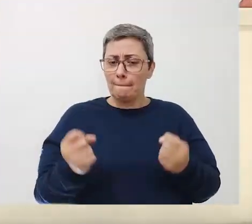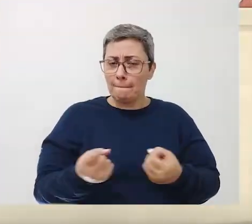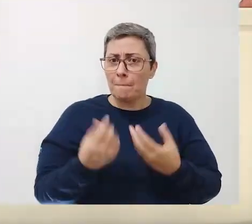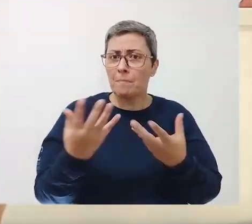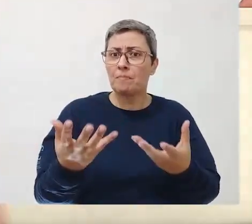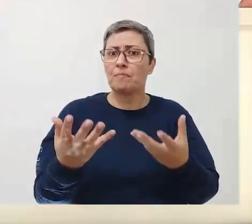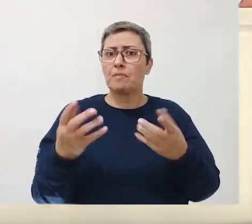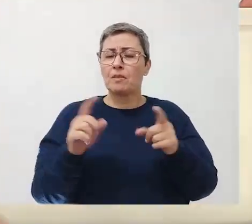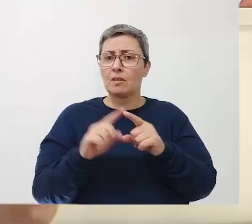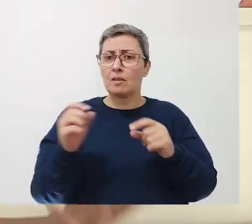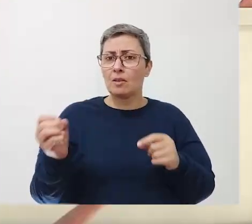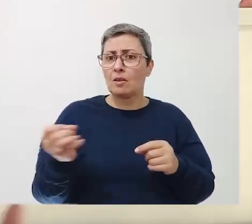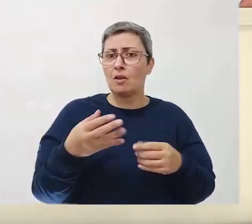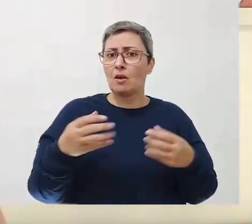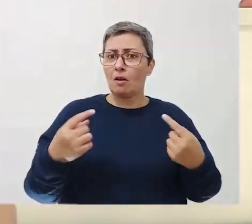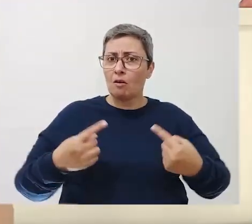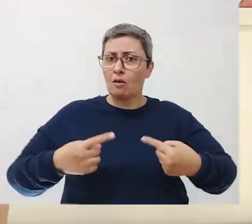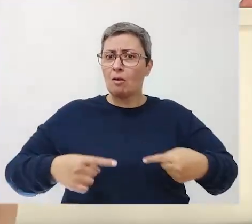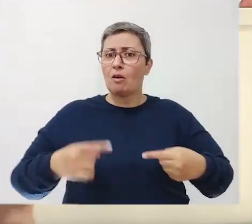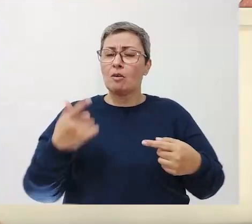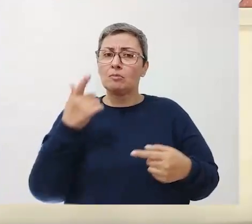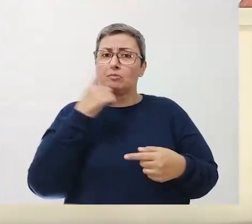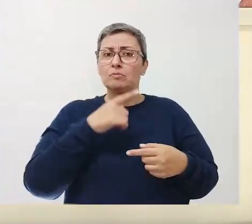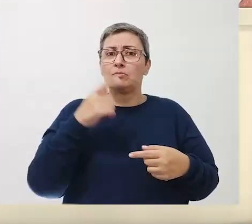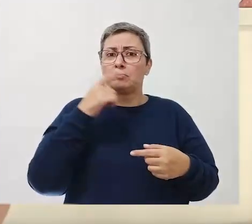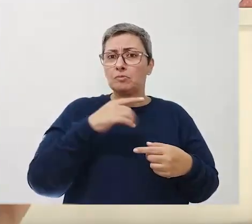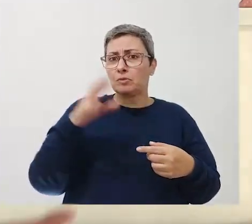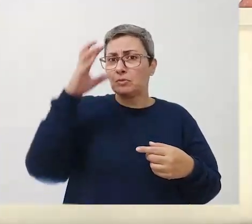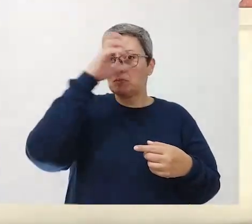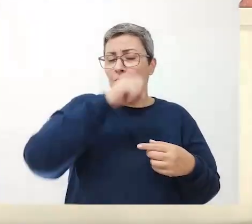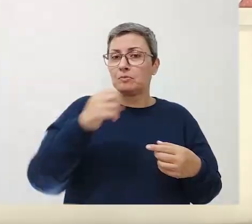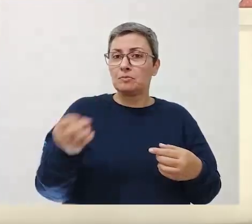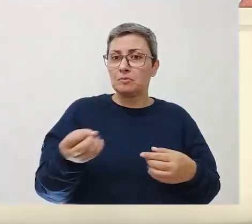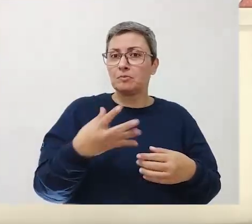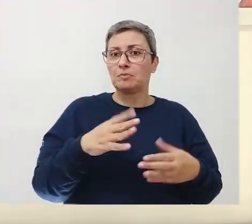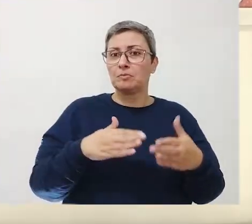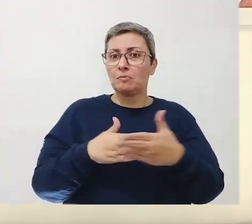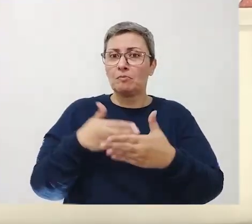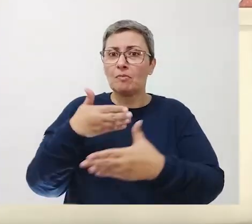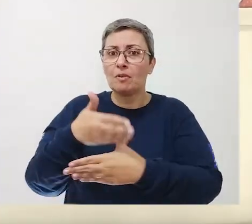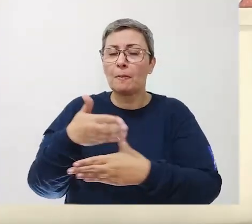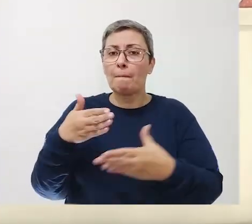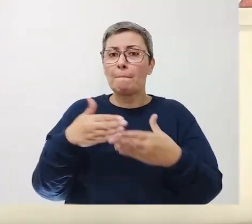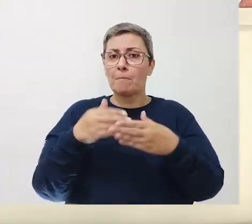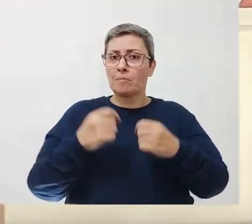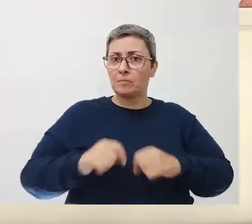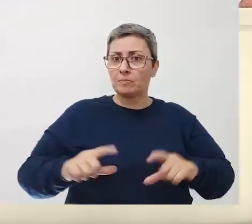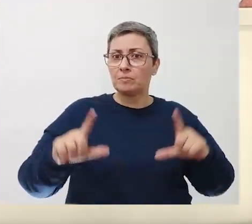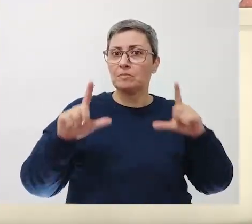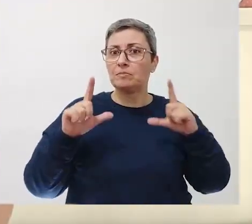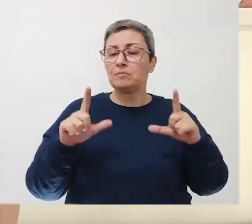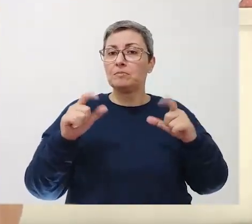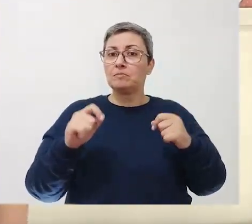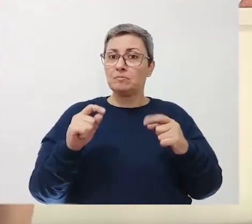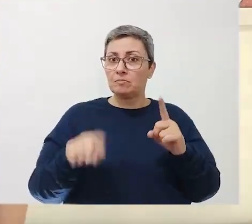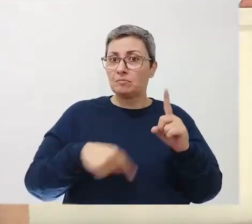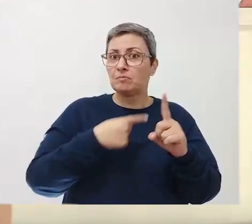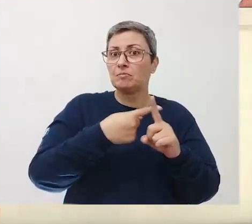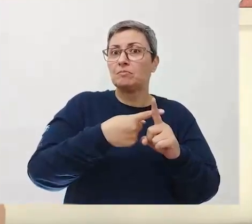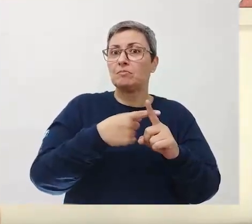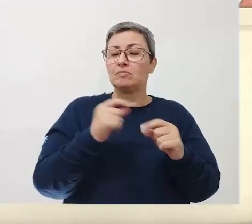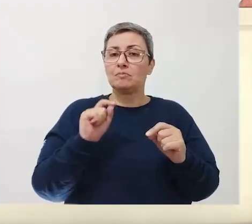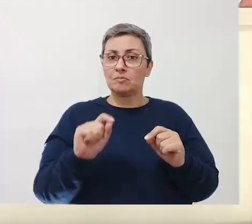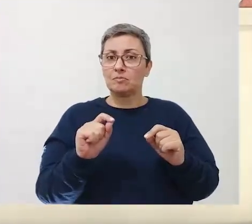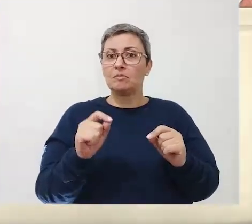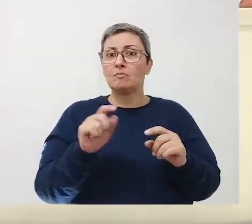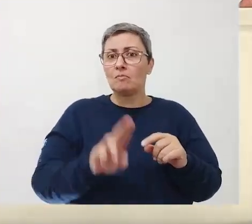desafios, conquistando mais aprendizado, superando as limitações e expondo-se de maneira positiva, né, para que